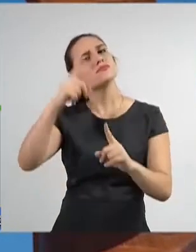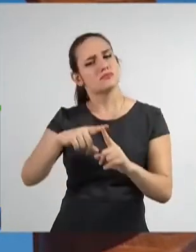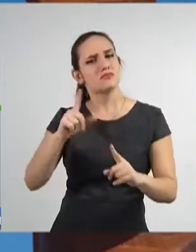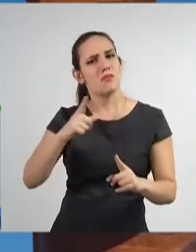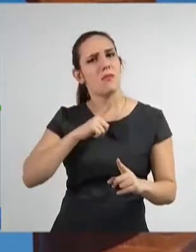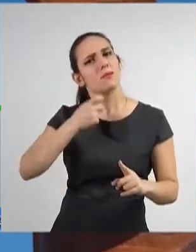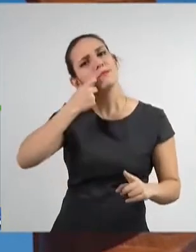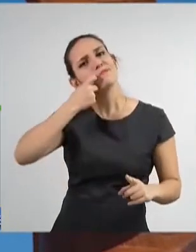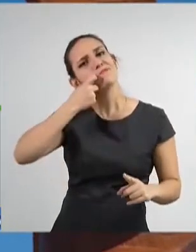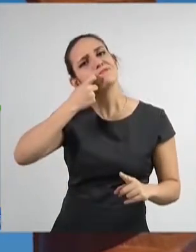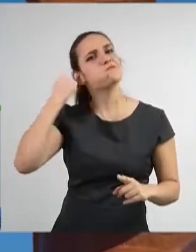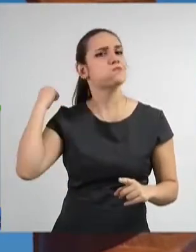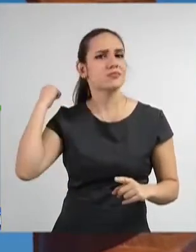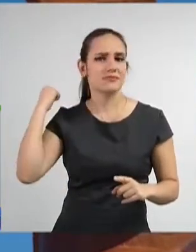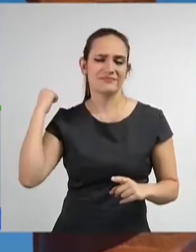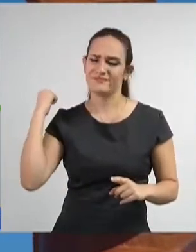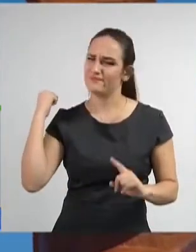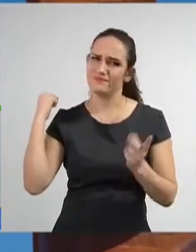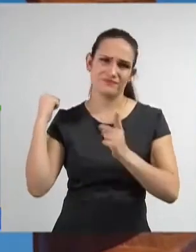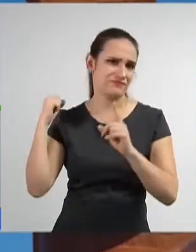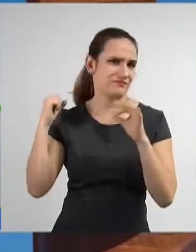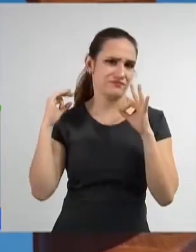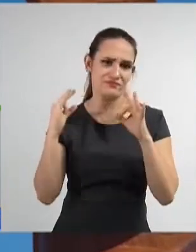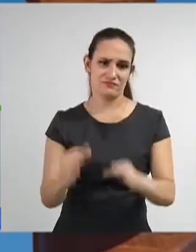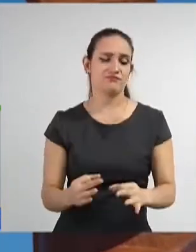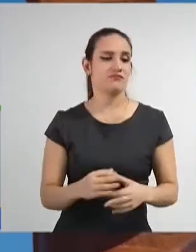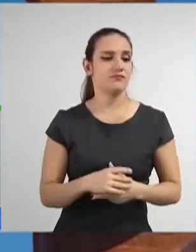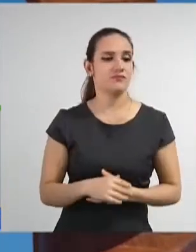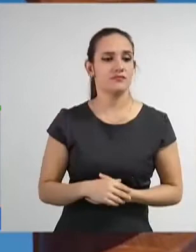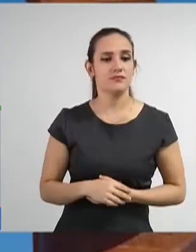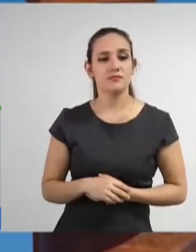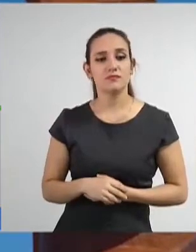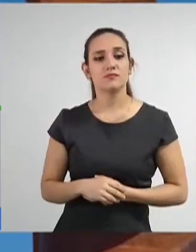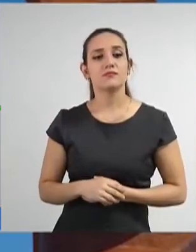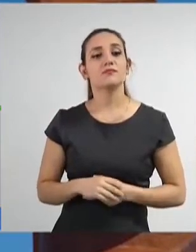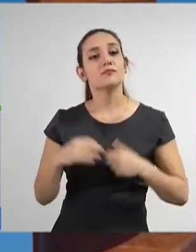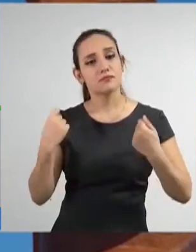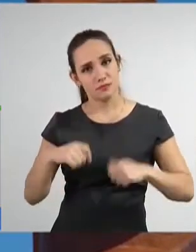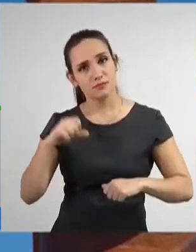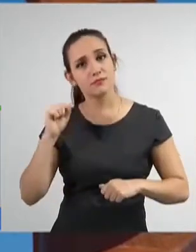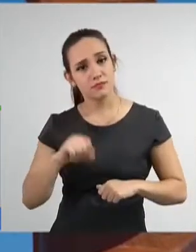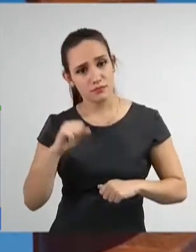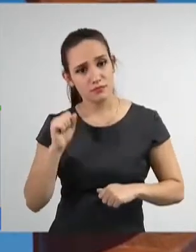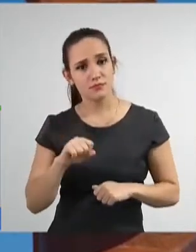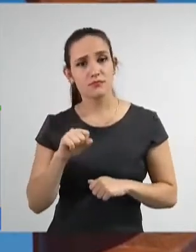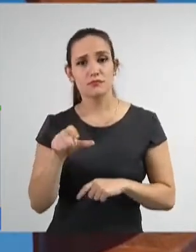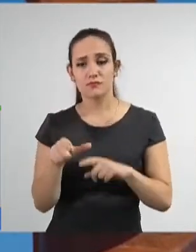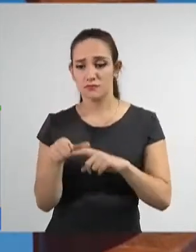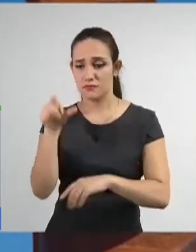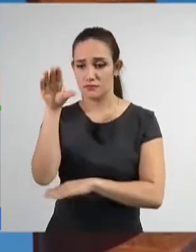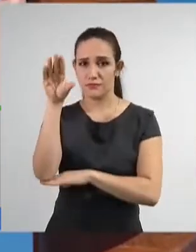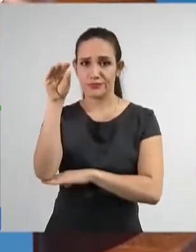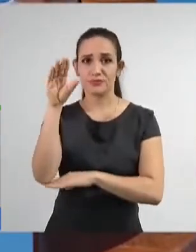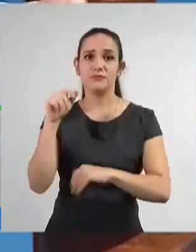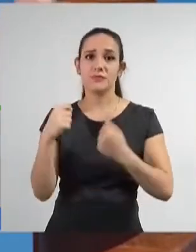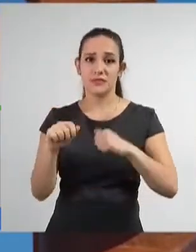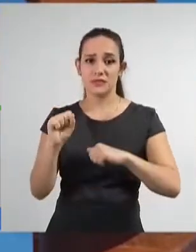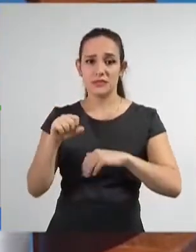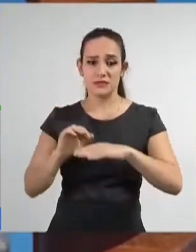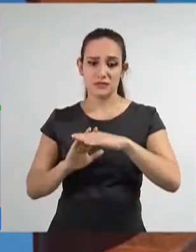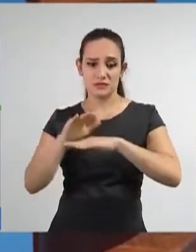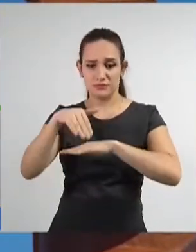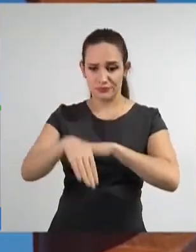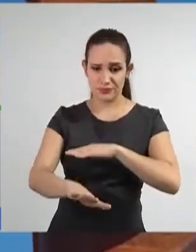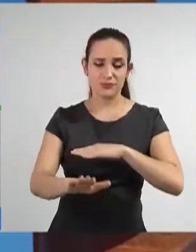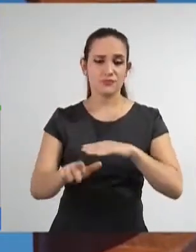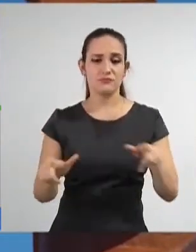dinheiro. Então, não é essa a questão. Nós precisamos dos radares, sim, precisamos dos redutores de velocidade, barreira